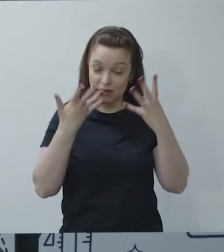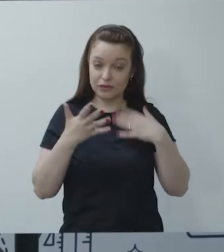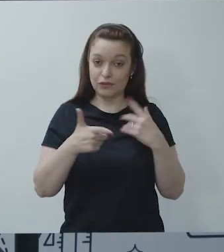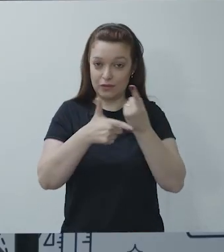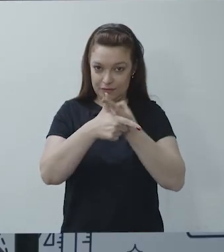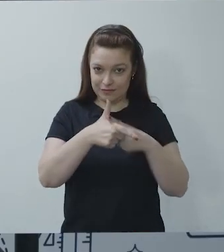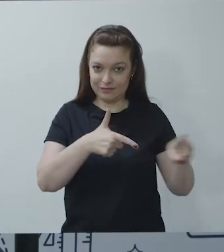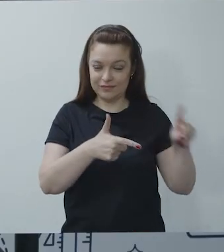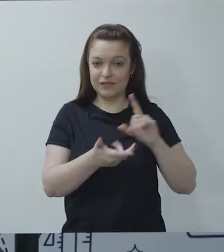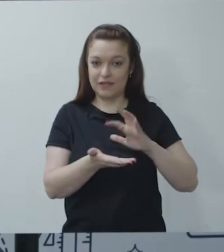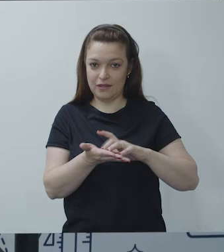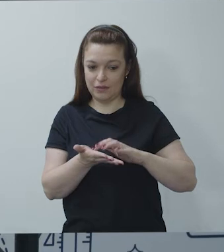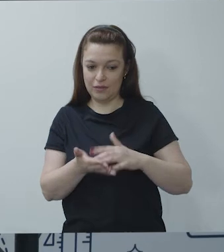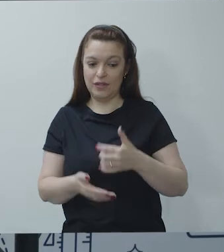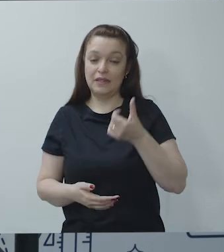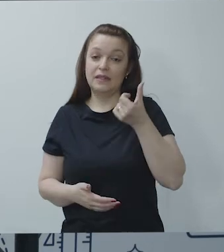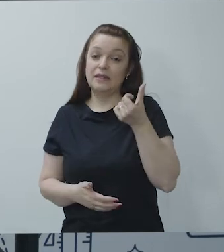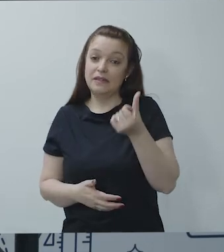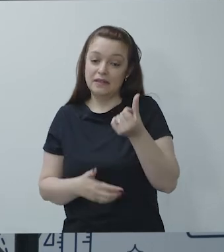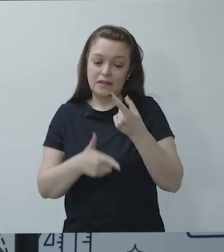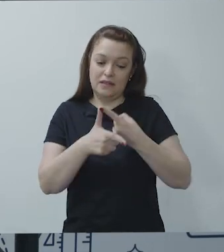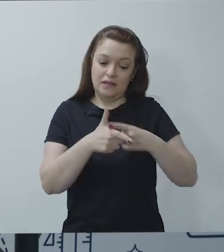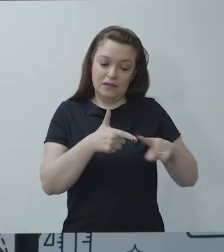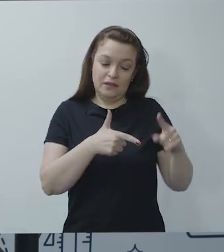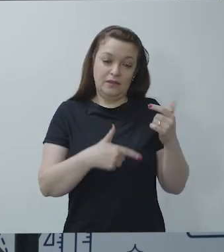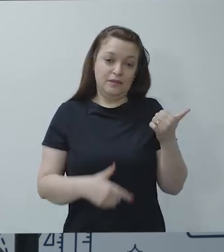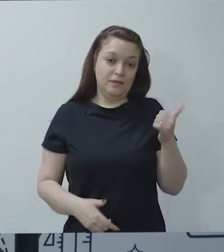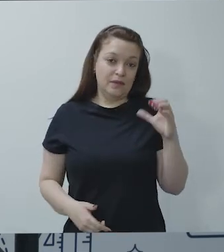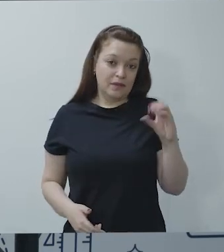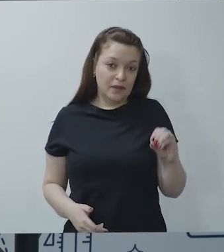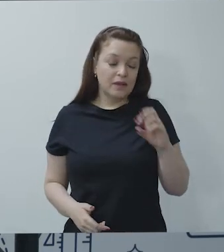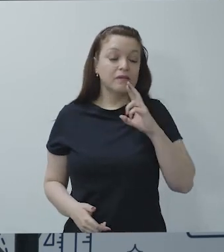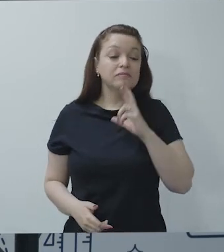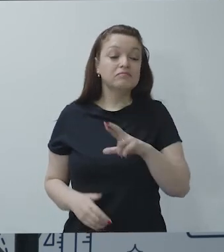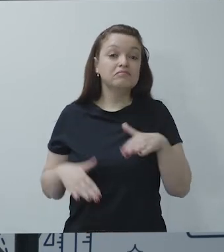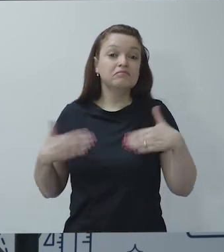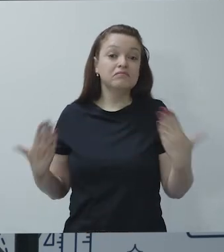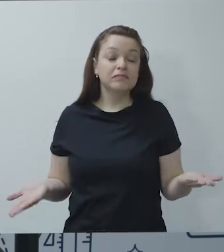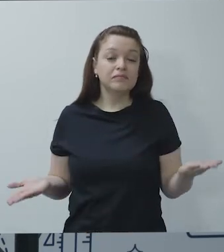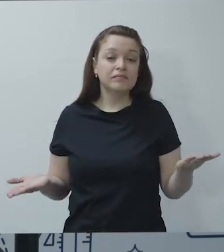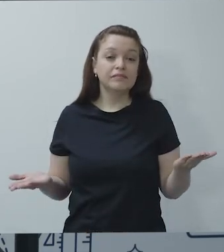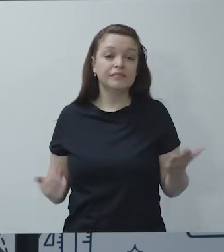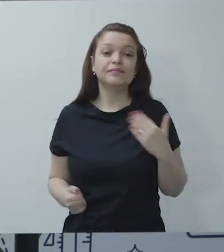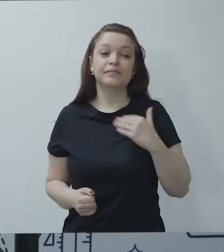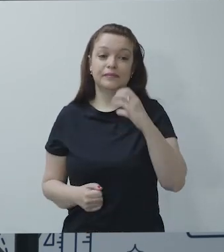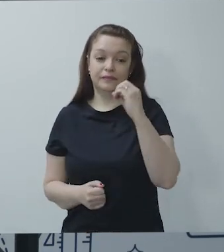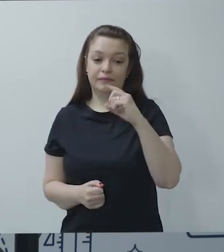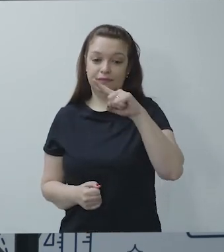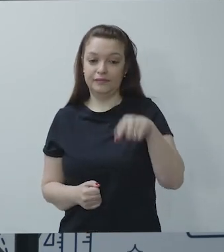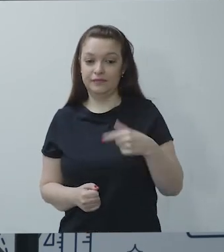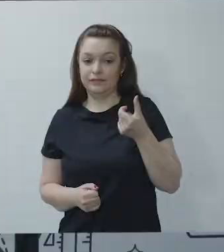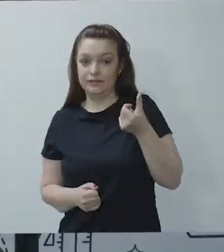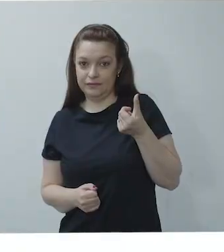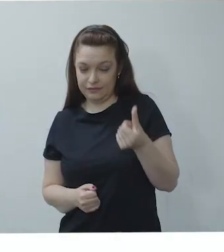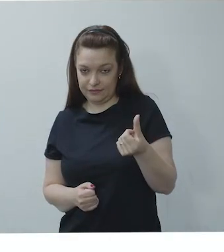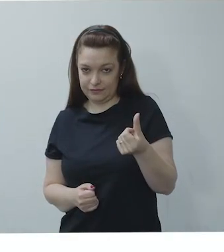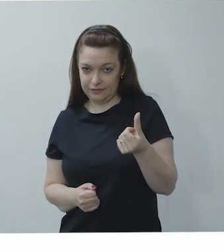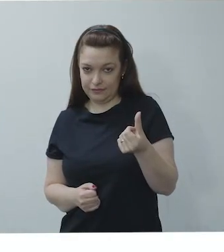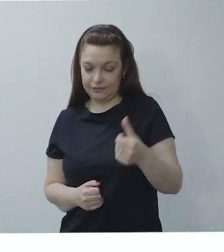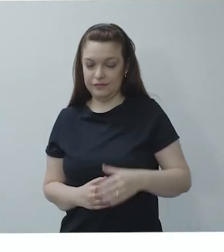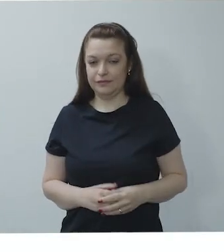Conseguiram resolver usando a calculadora? 6 dividido por 10, quanto é? Resultado